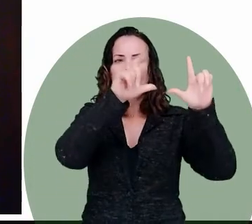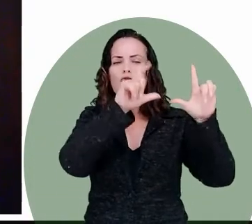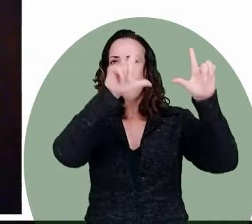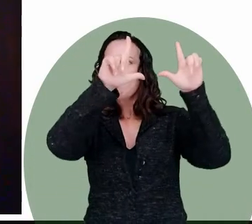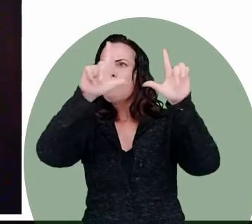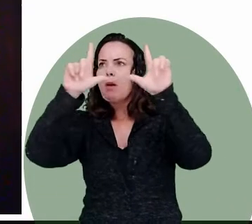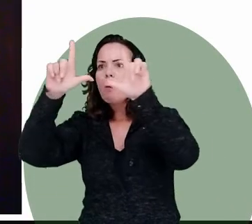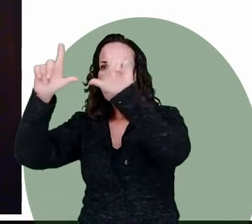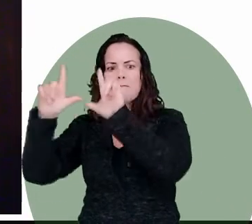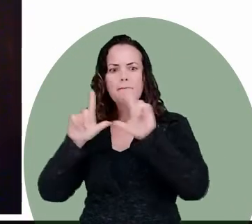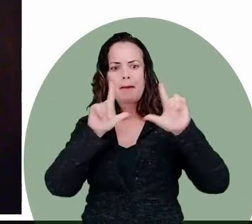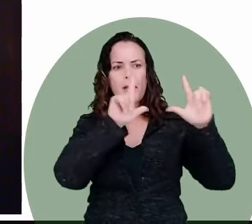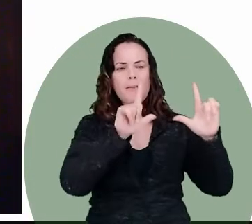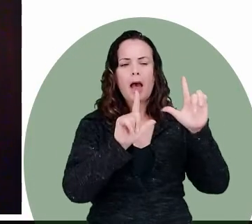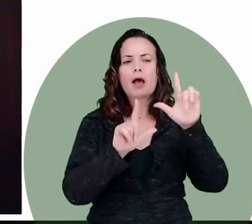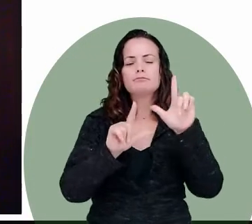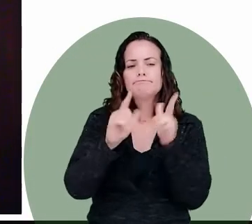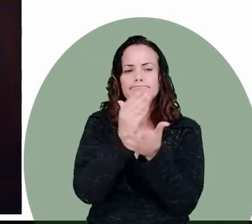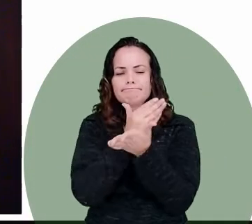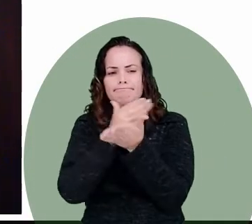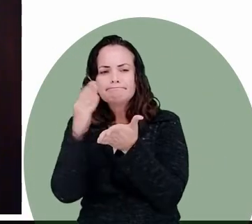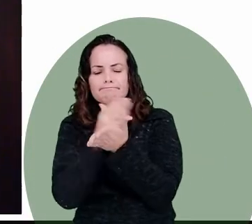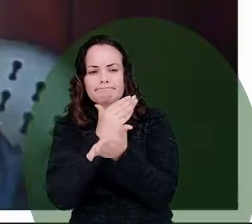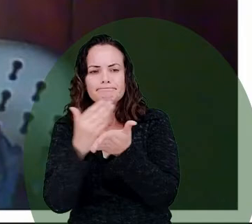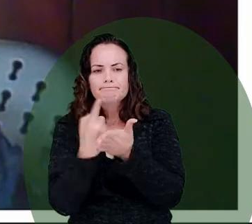de detritos que encontraram lá